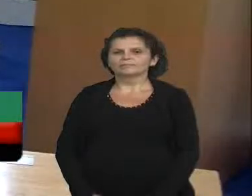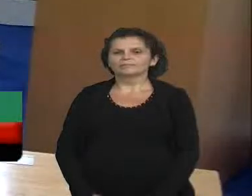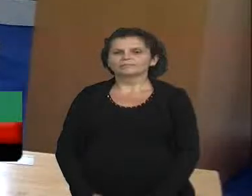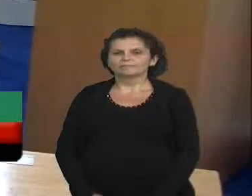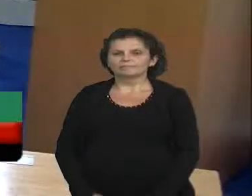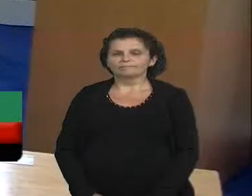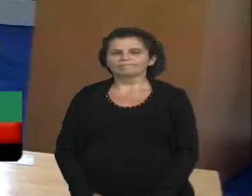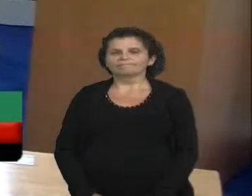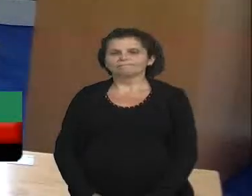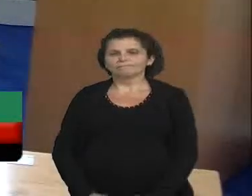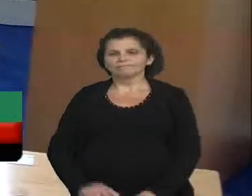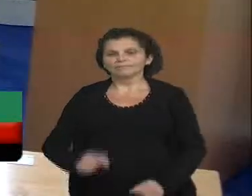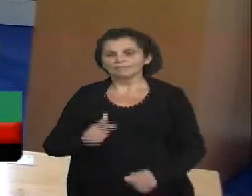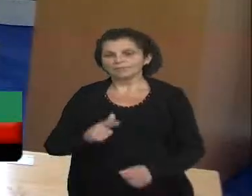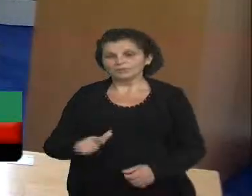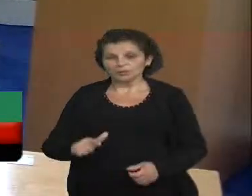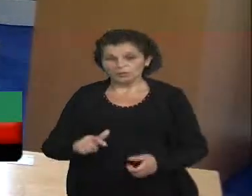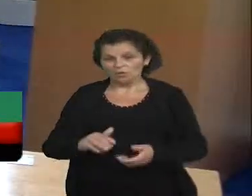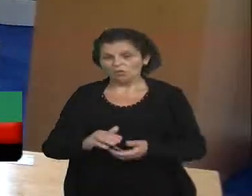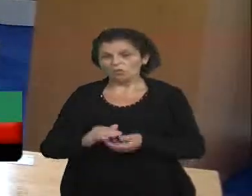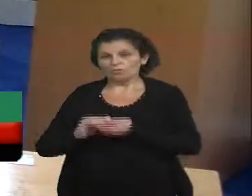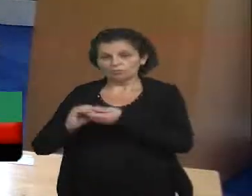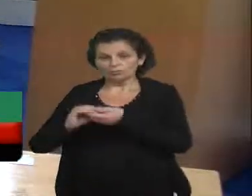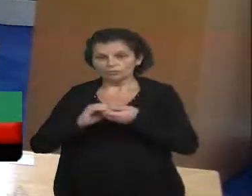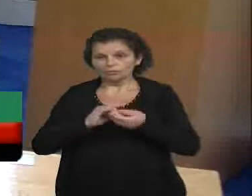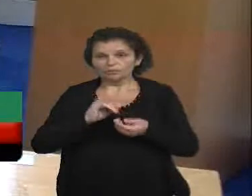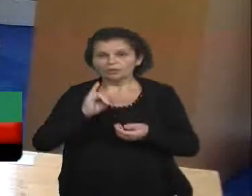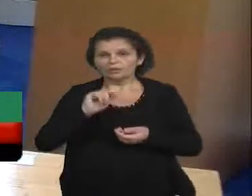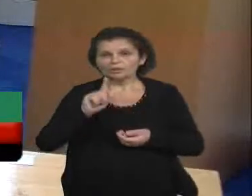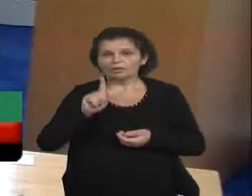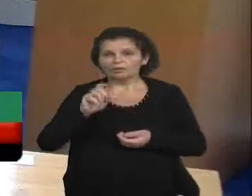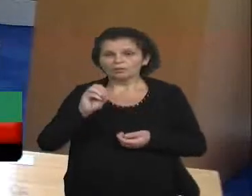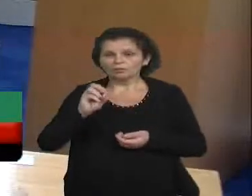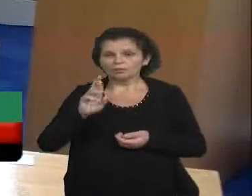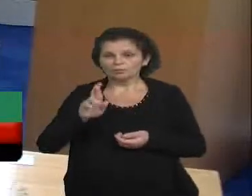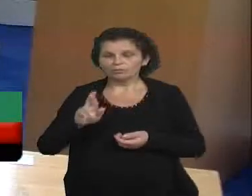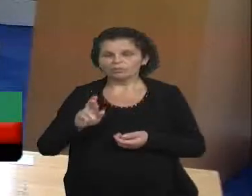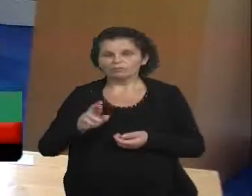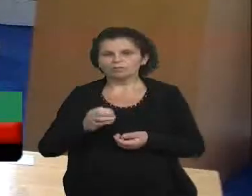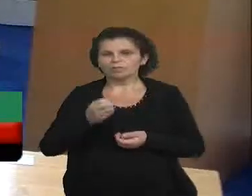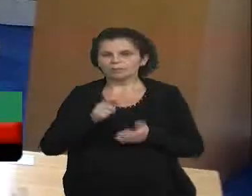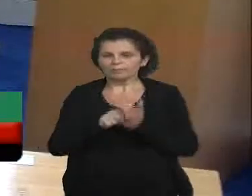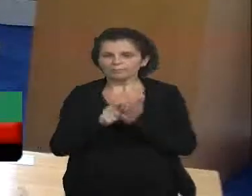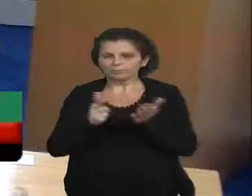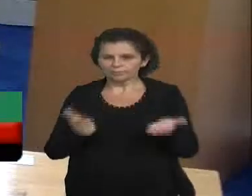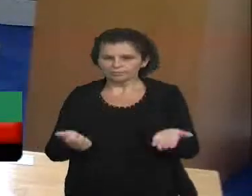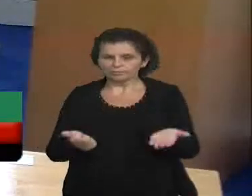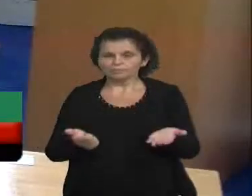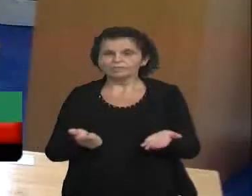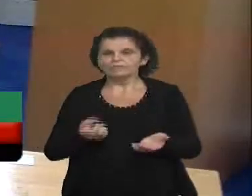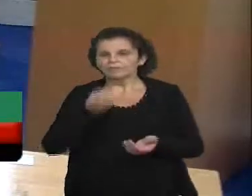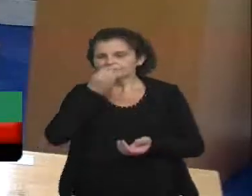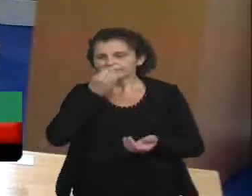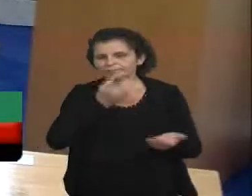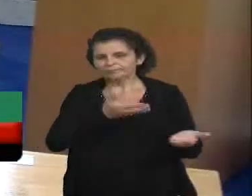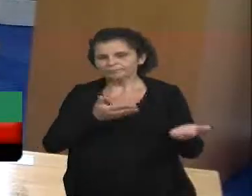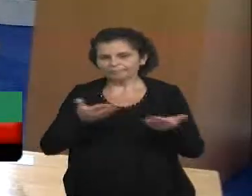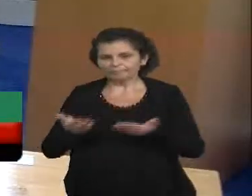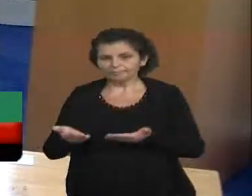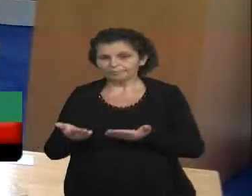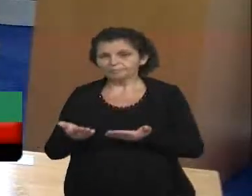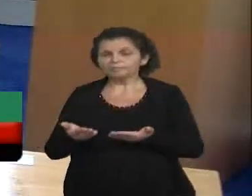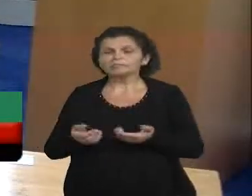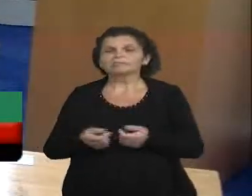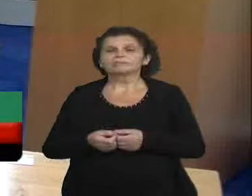mais uma vez saudar o Igor, da página Avança Osasco. Seja bem-vindo, viu, Igor? Saudar aí